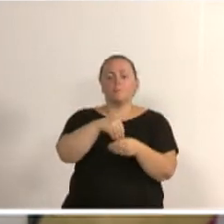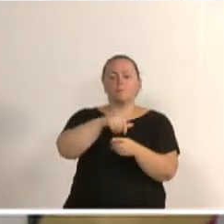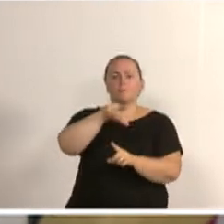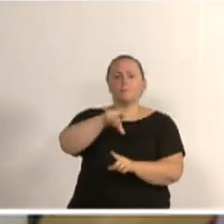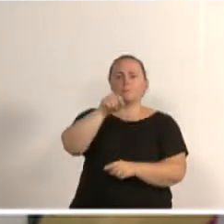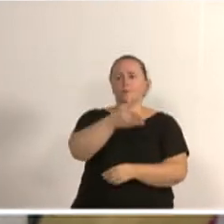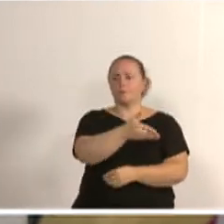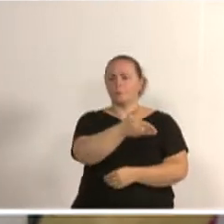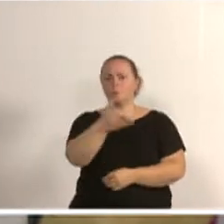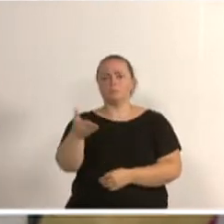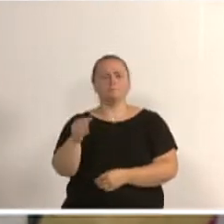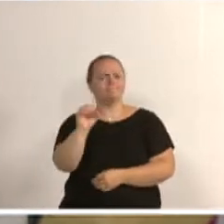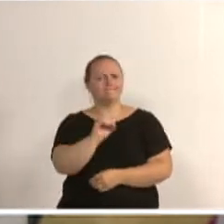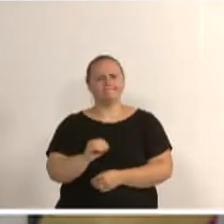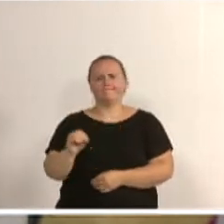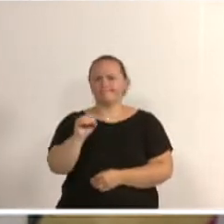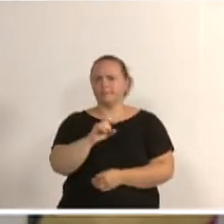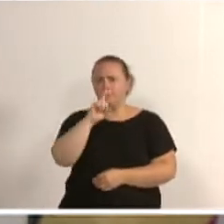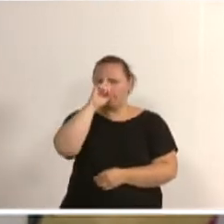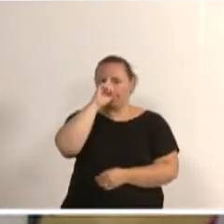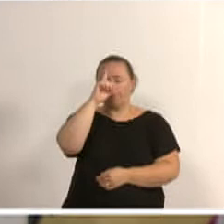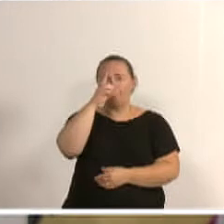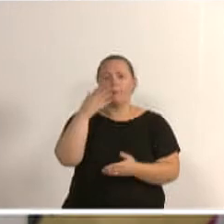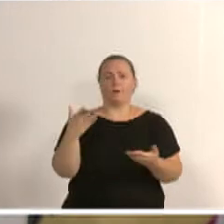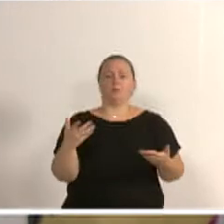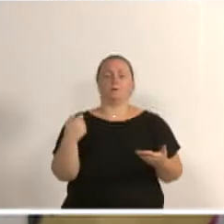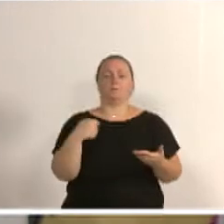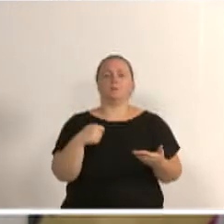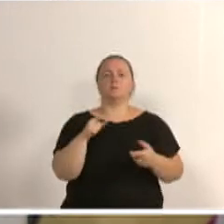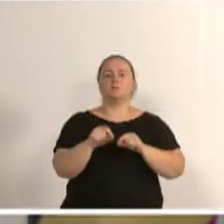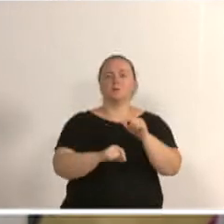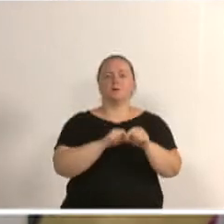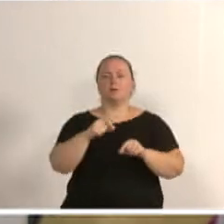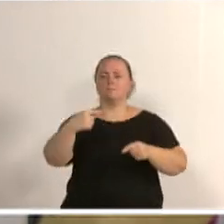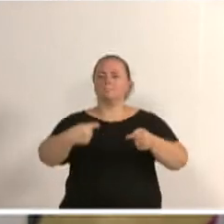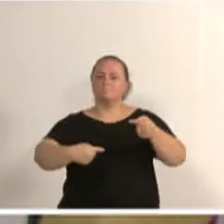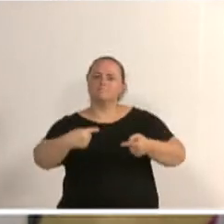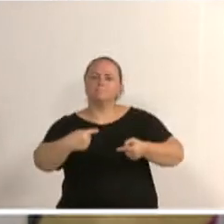dialogar com aqueles que fazem parte do sistema que o envolve.